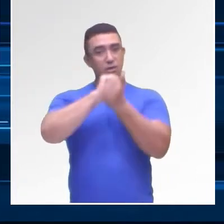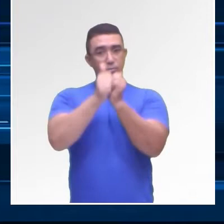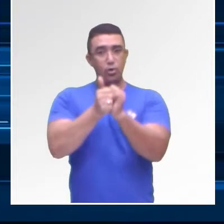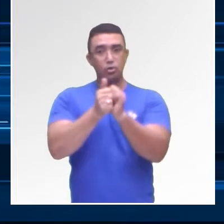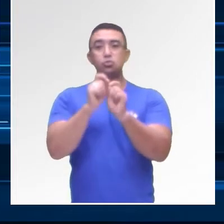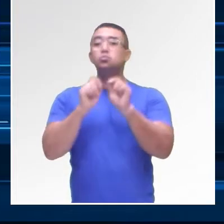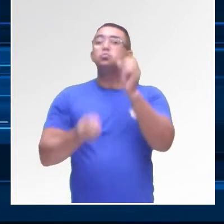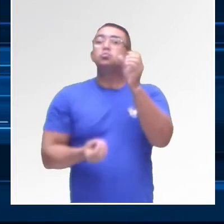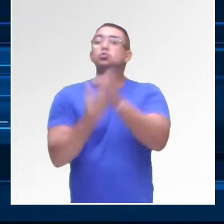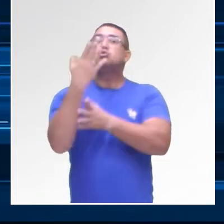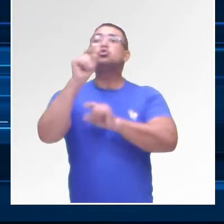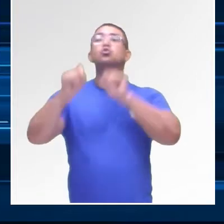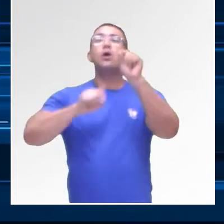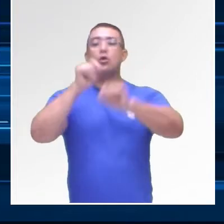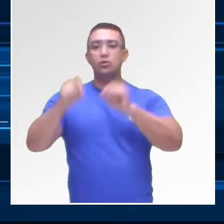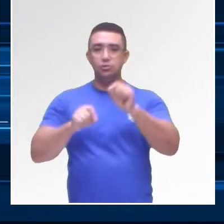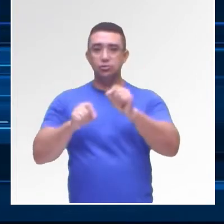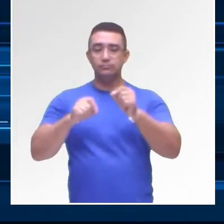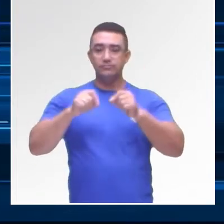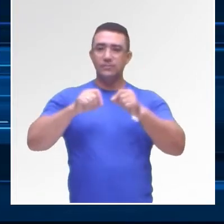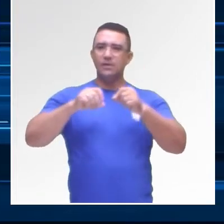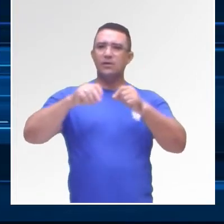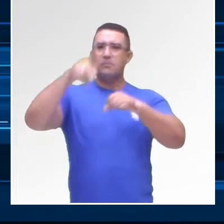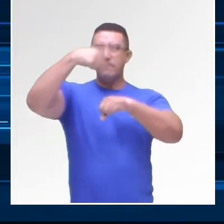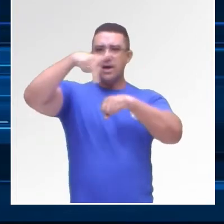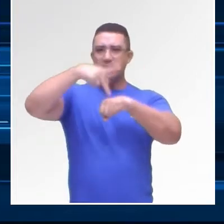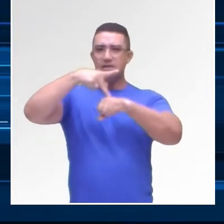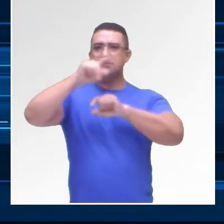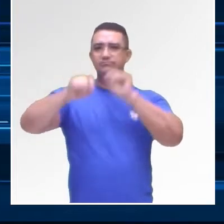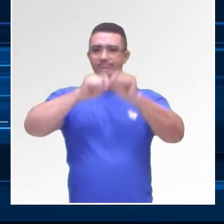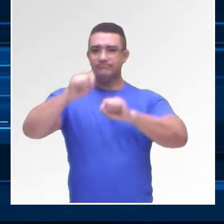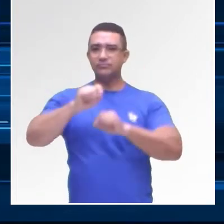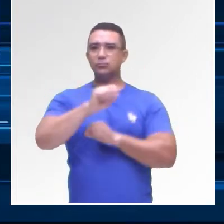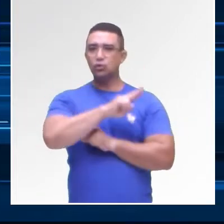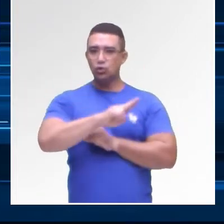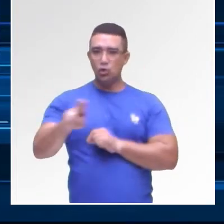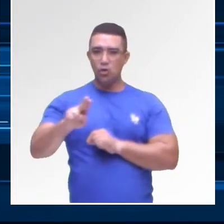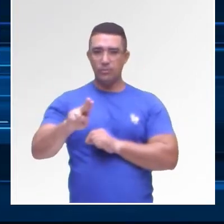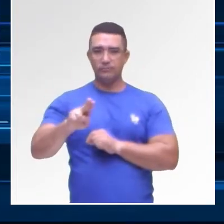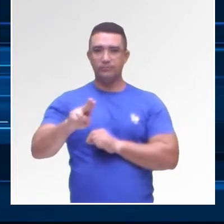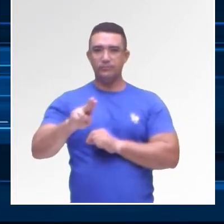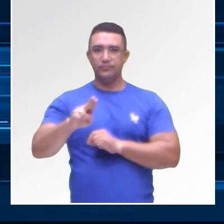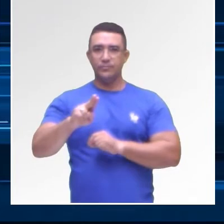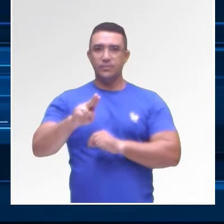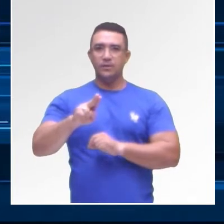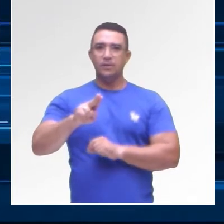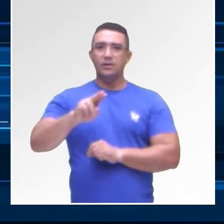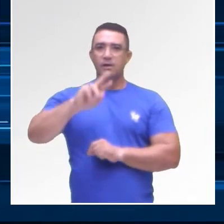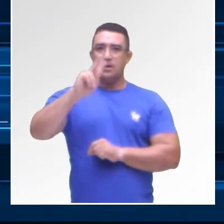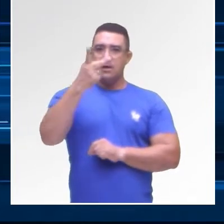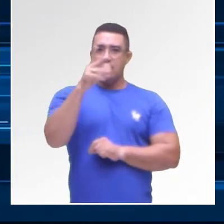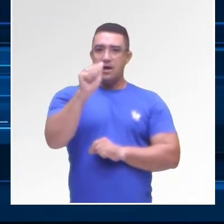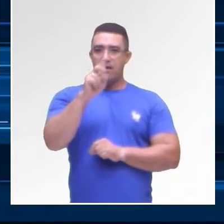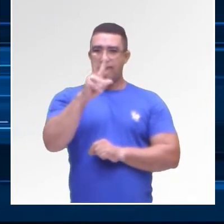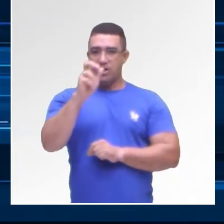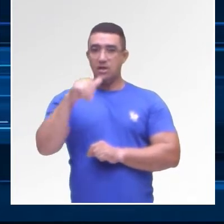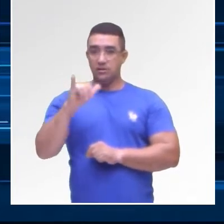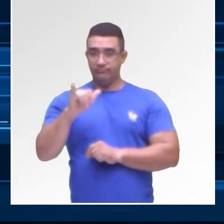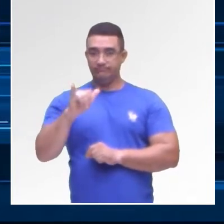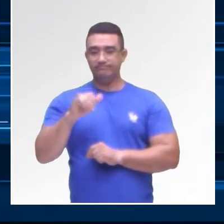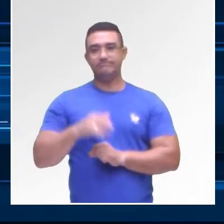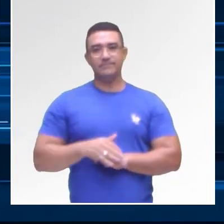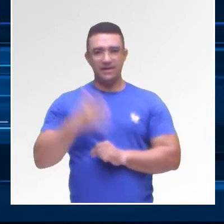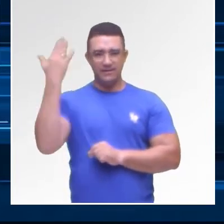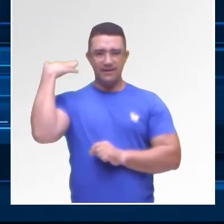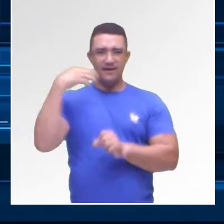no Havaí por volta da década de 1940, na praia de Waikiki. Os professores